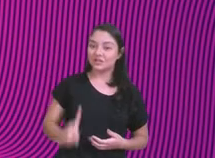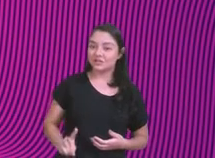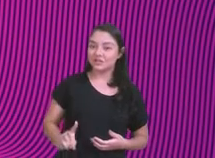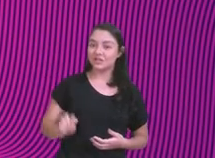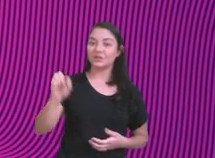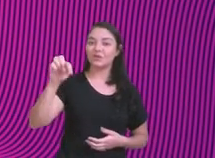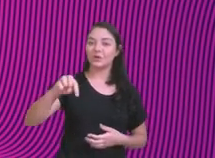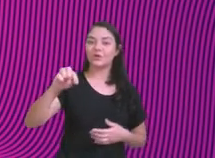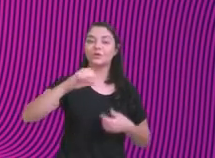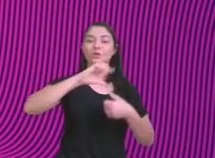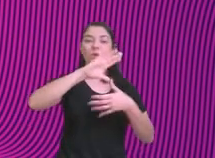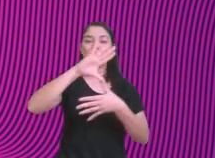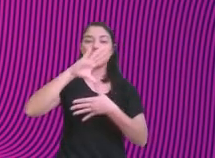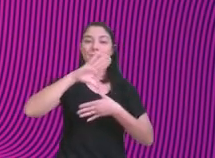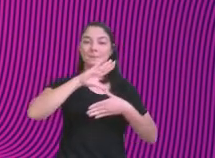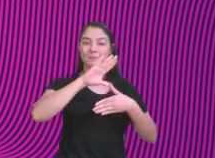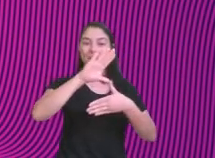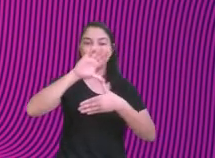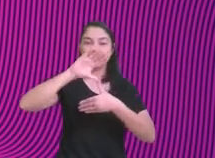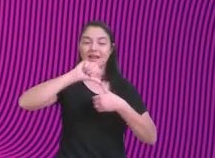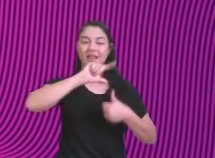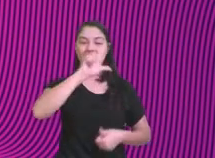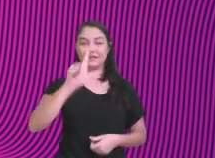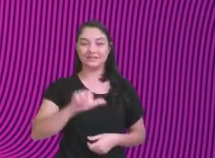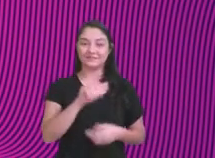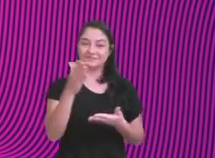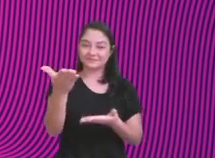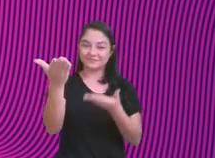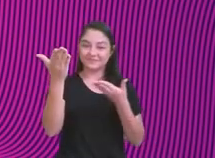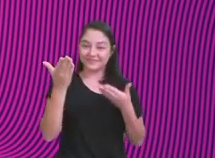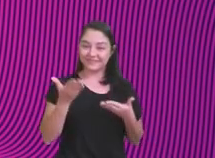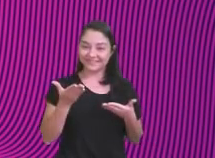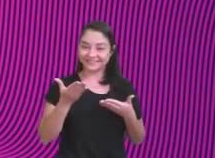Latina. Armando, seja bem-vindo.